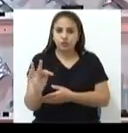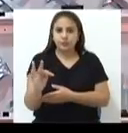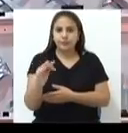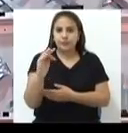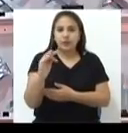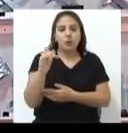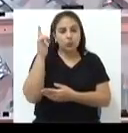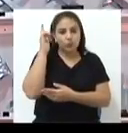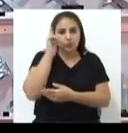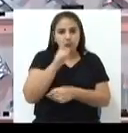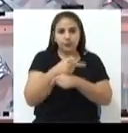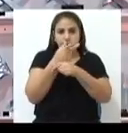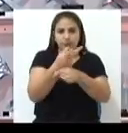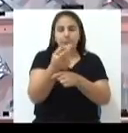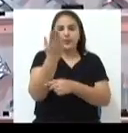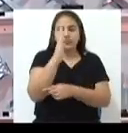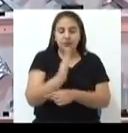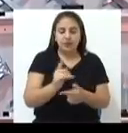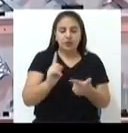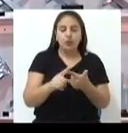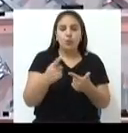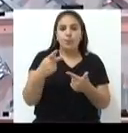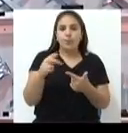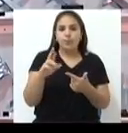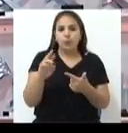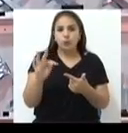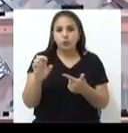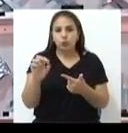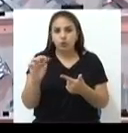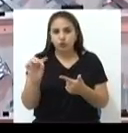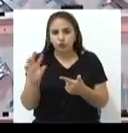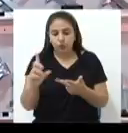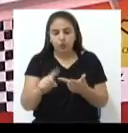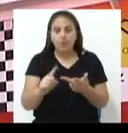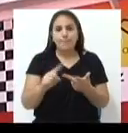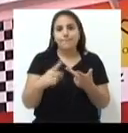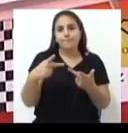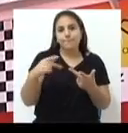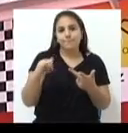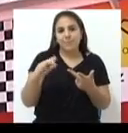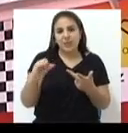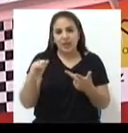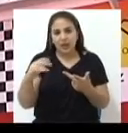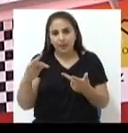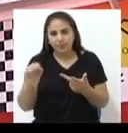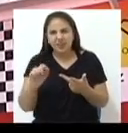brasileiro de endurance, de protótipo, fui campeão brasileiro de picape race, na época